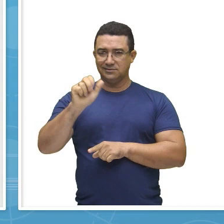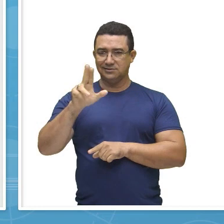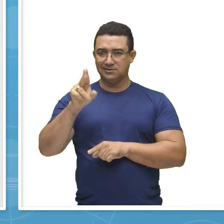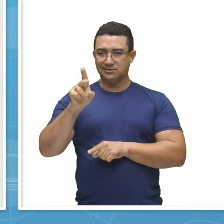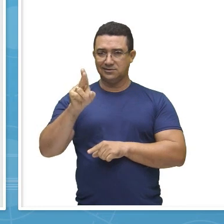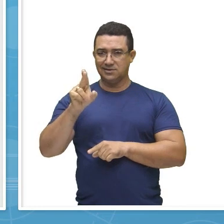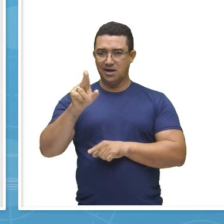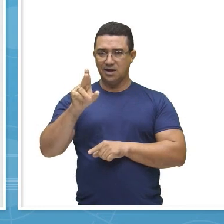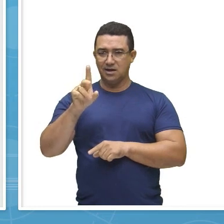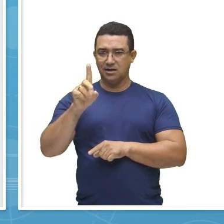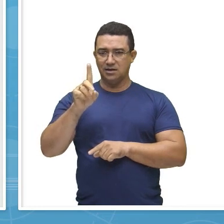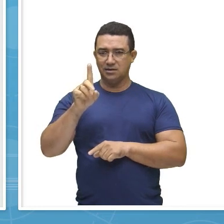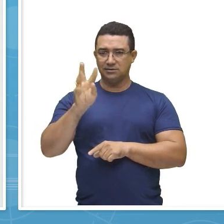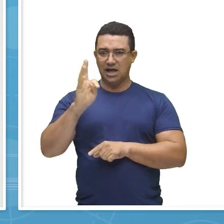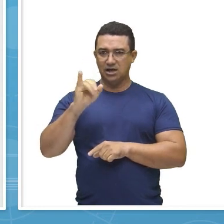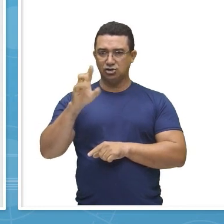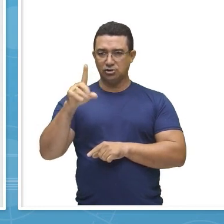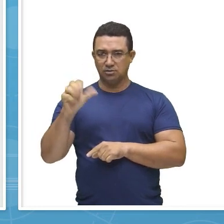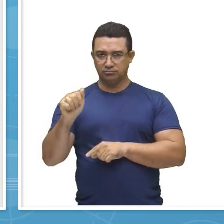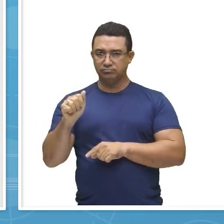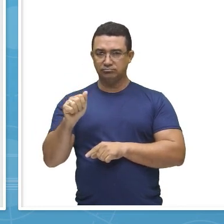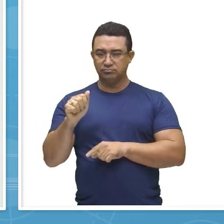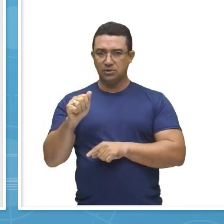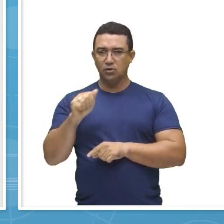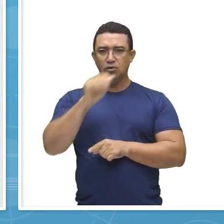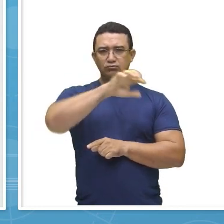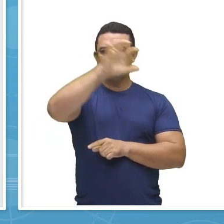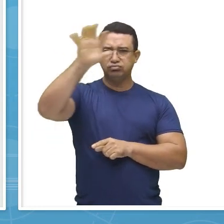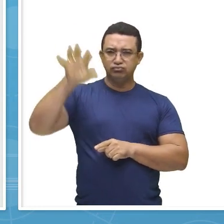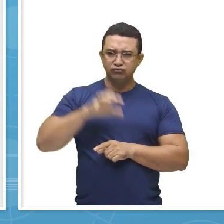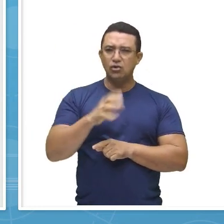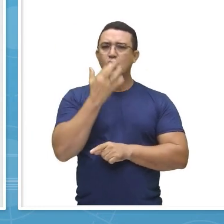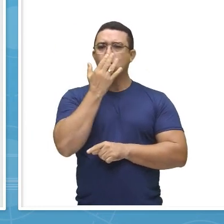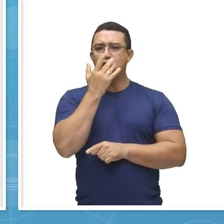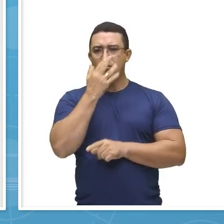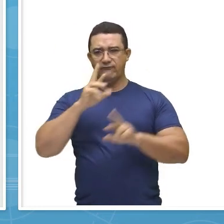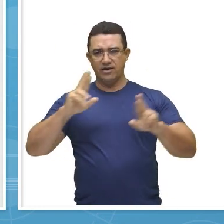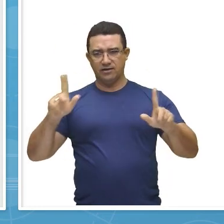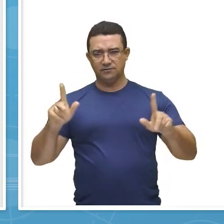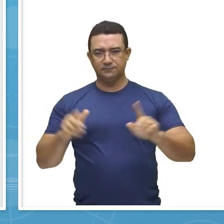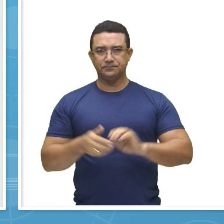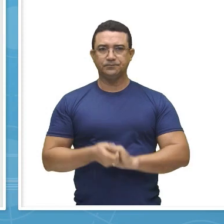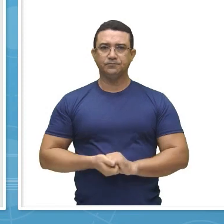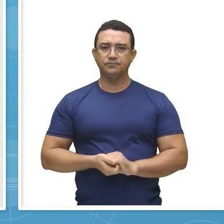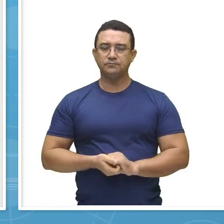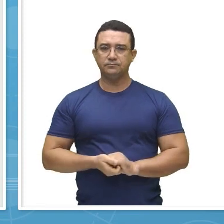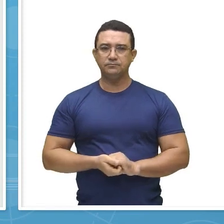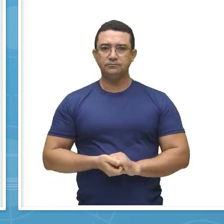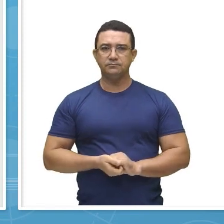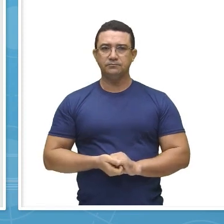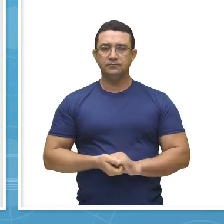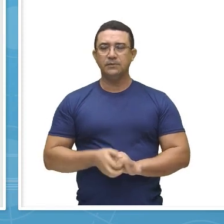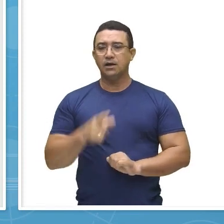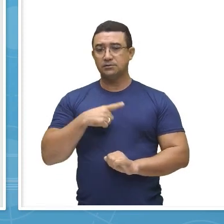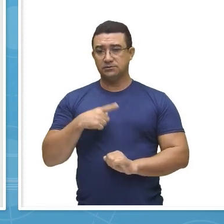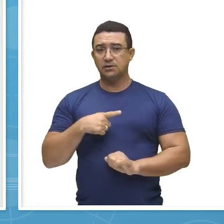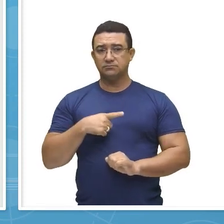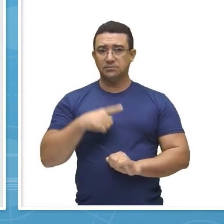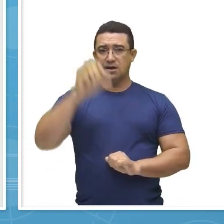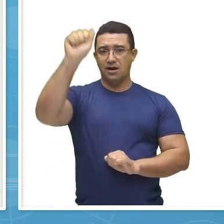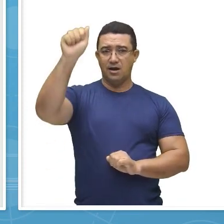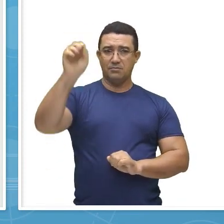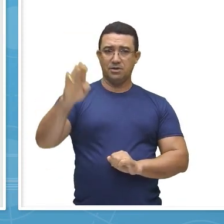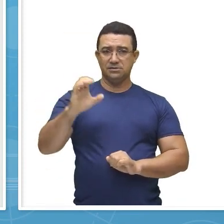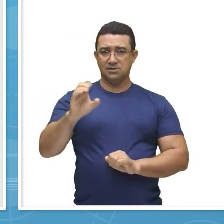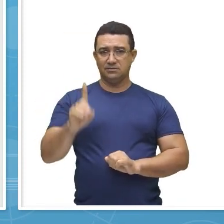tá bem nítido aí, né? Essa divisão por continentes. E aí nós temos as afirmativas, né?